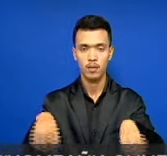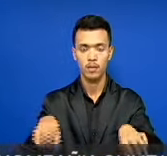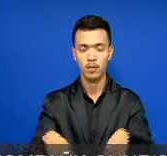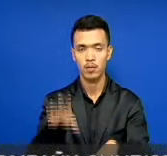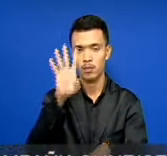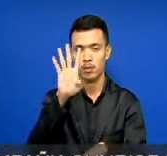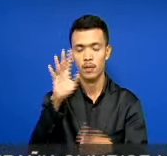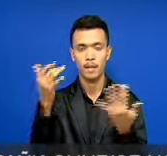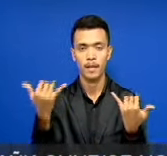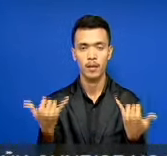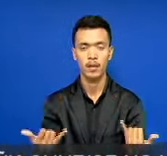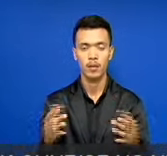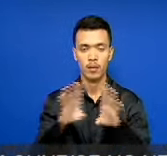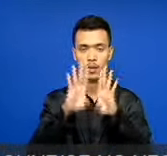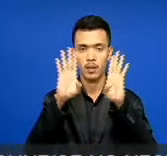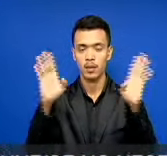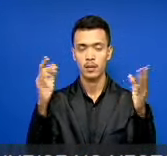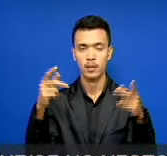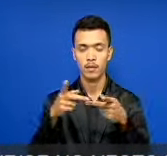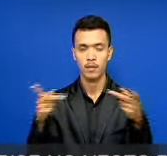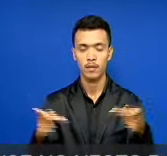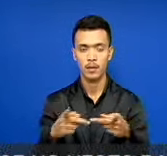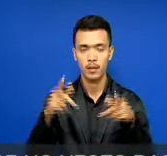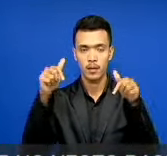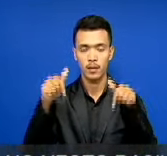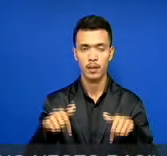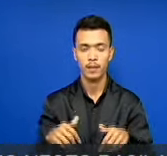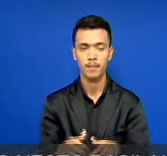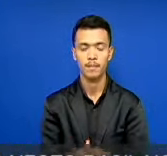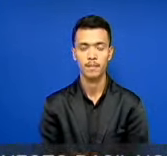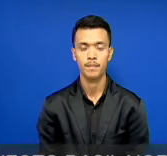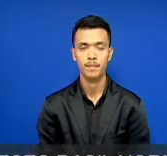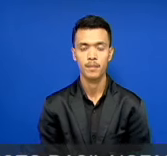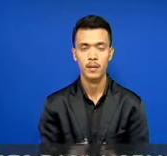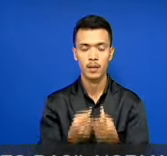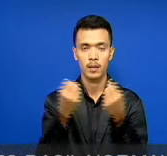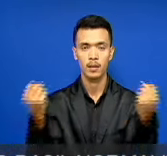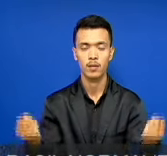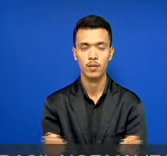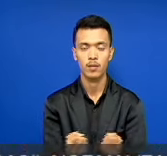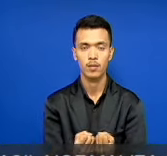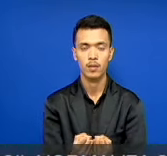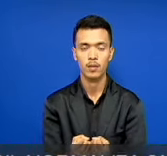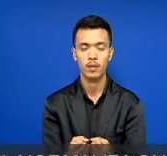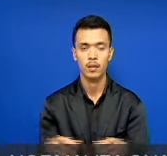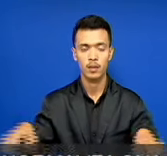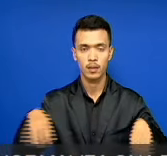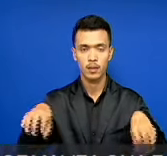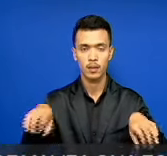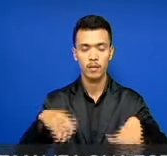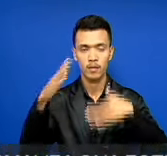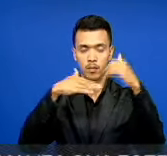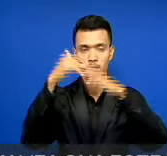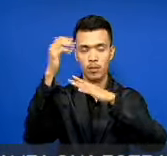maka agora o hindane lançamento e a fatindane, e a suku mantelolau, projeto dane